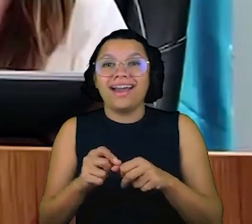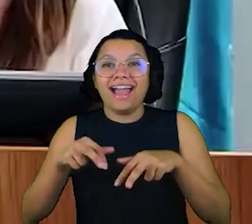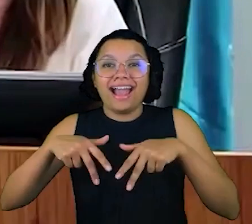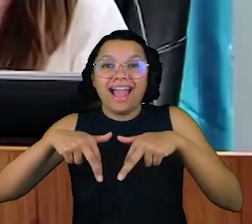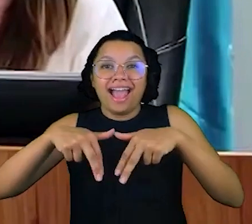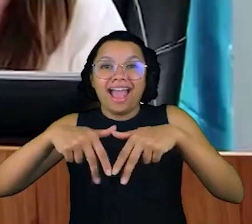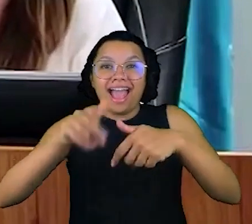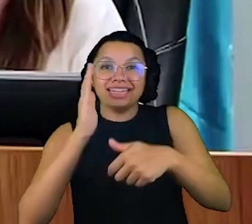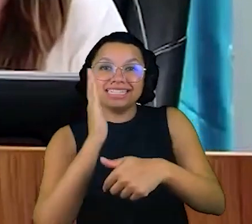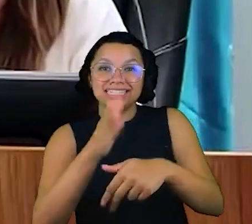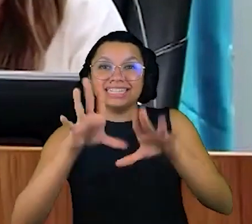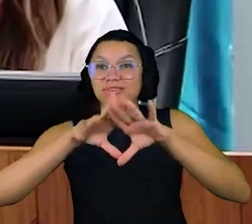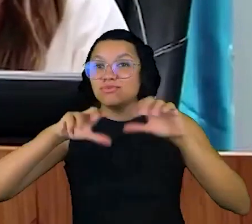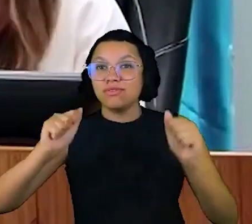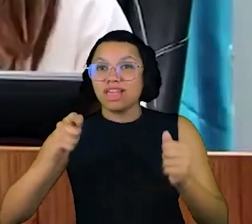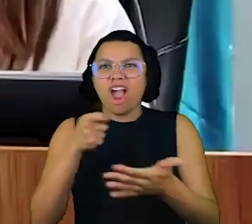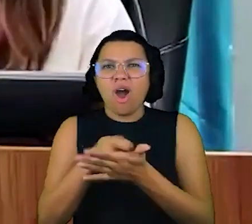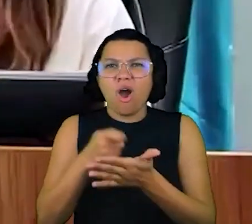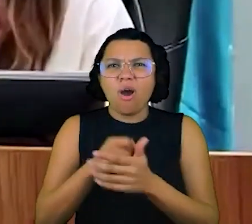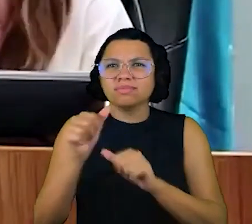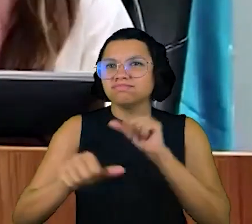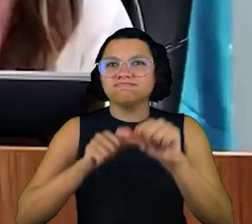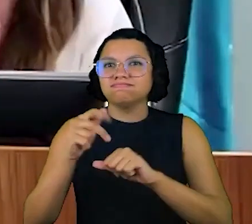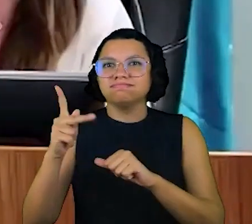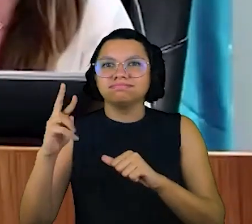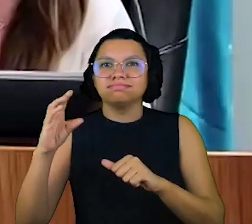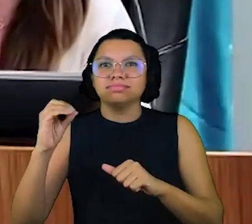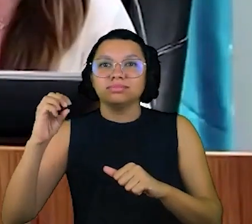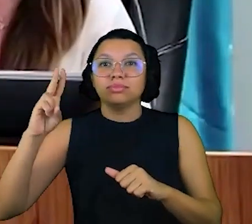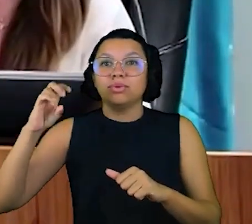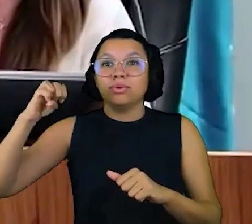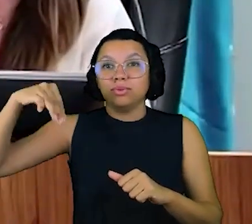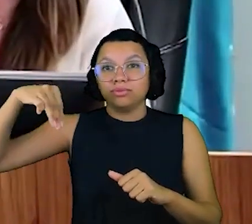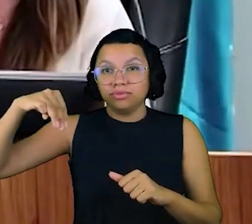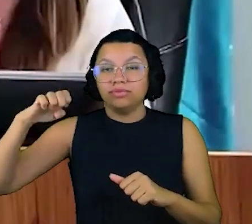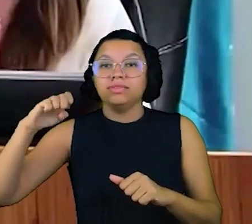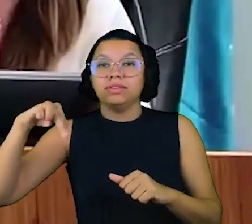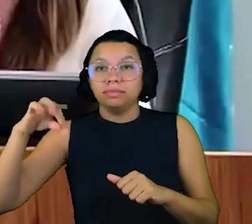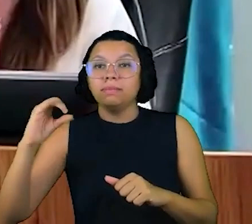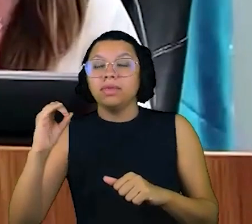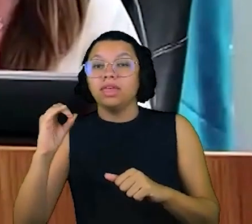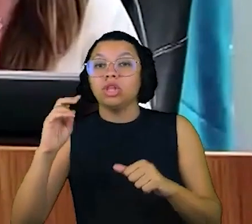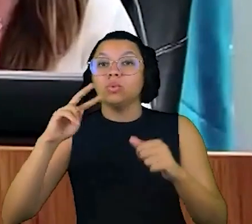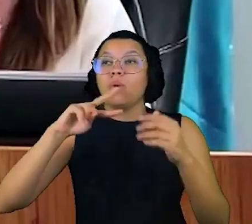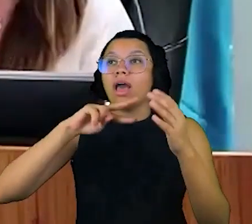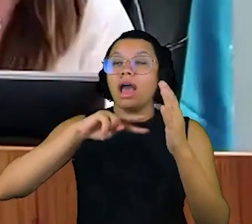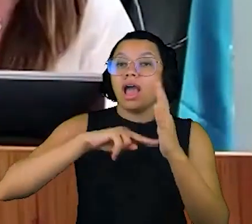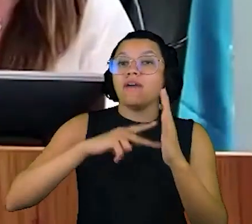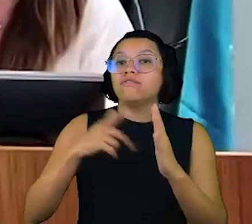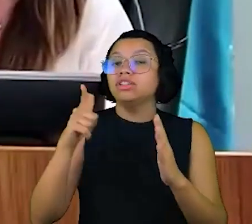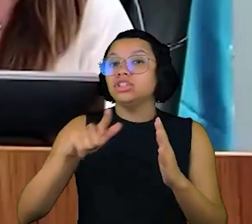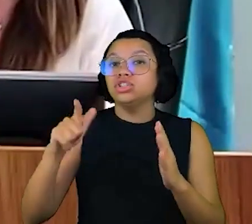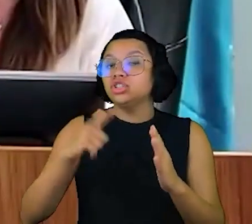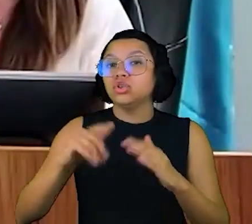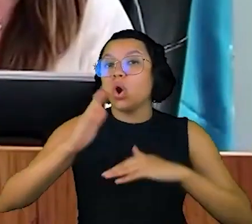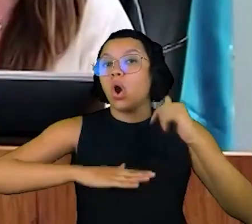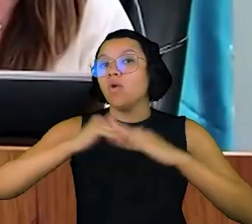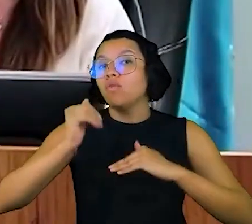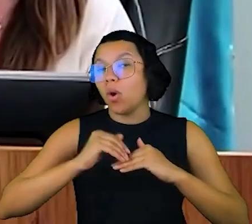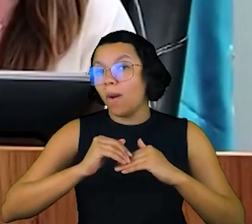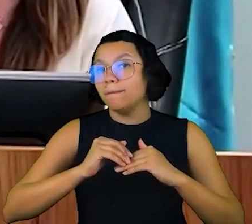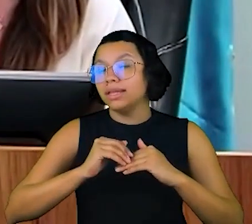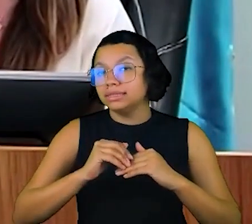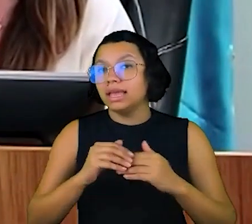na direção do tribunal e obrigá-los a mudar o provimento, a aplicar o código, a redefinir competência.